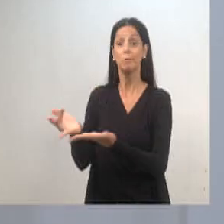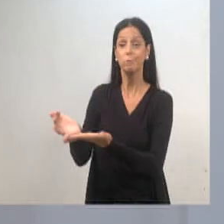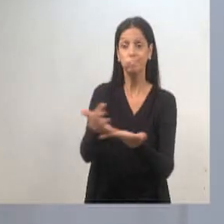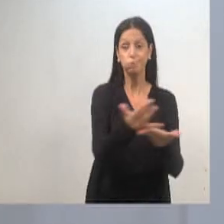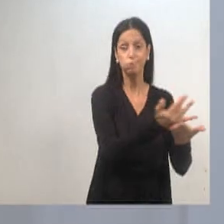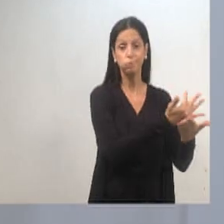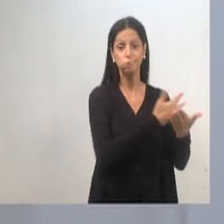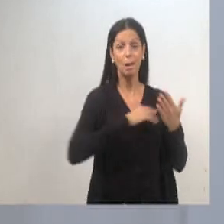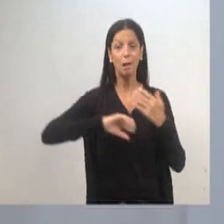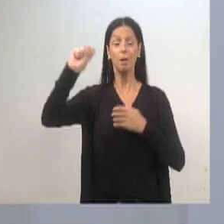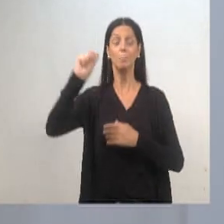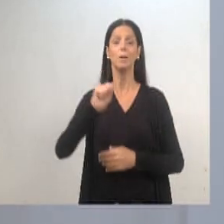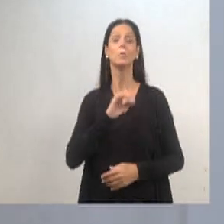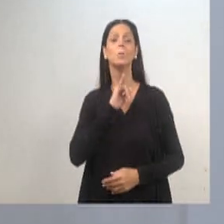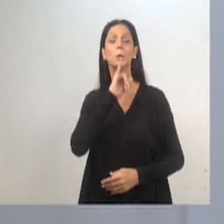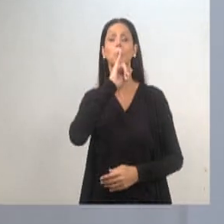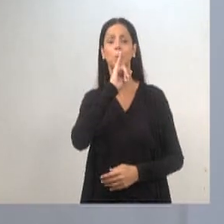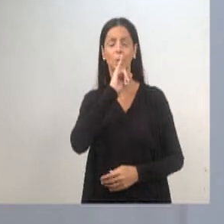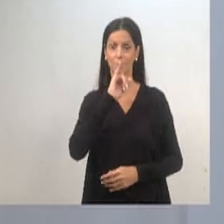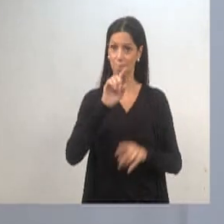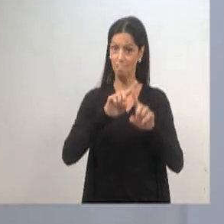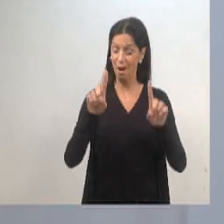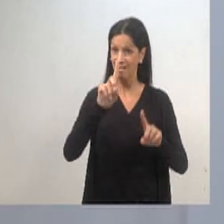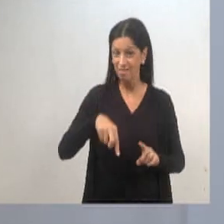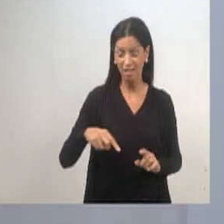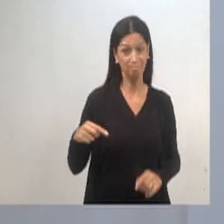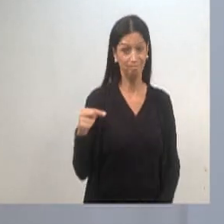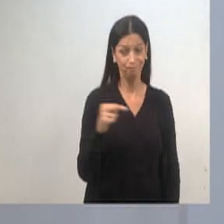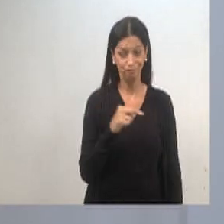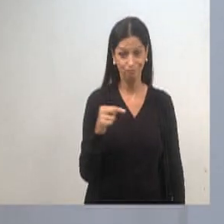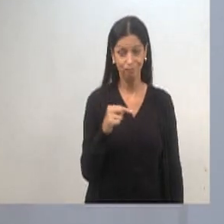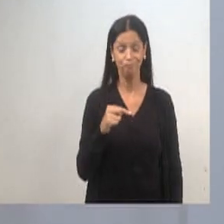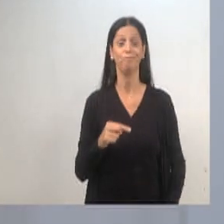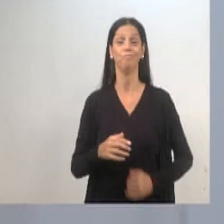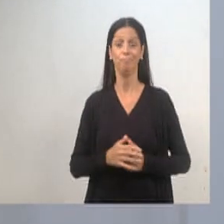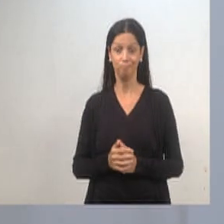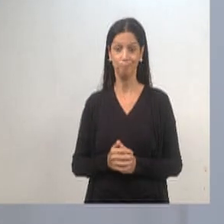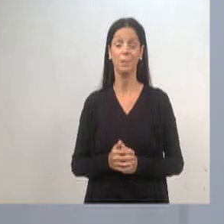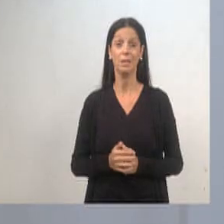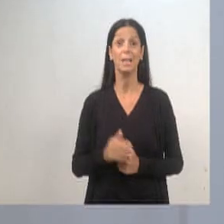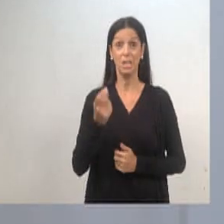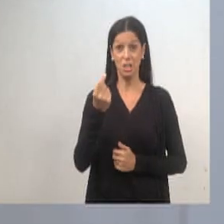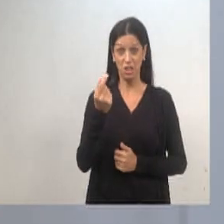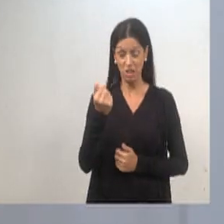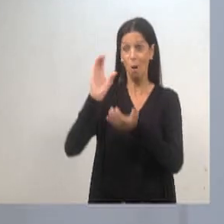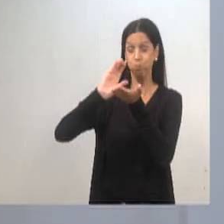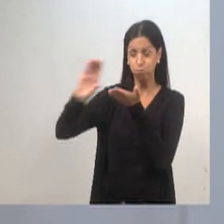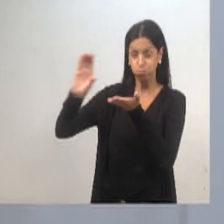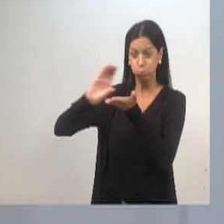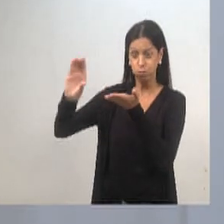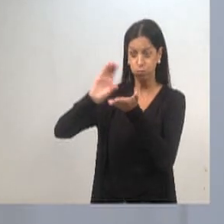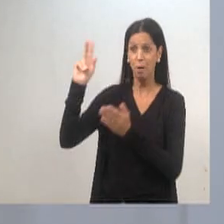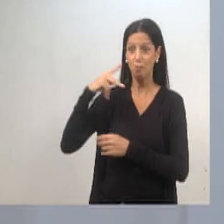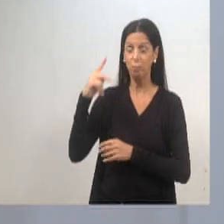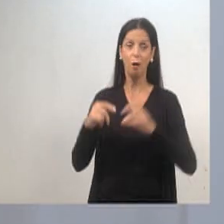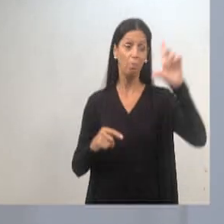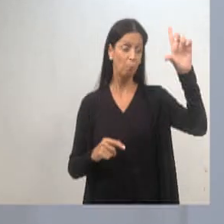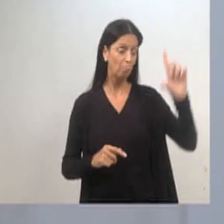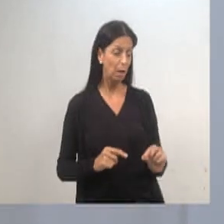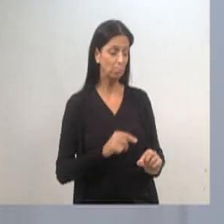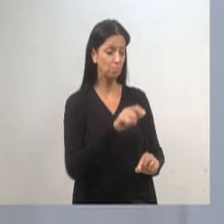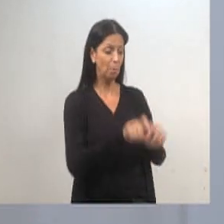impostos, que isso é um recorde negativo, na verdade, né? Porque significa que é mais dinheiro na mão dos políticos e menos dinheiro na mão do